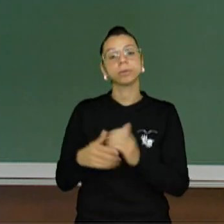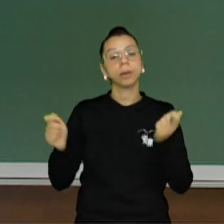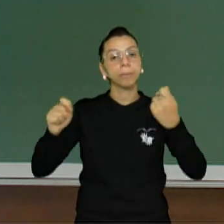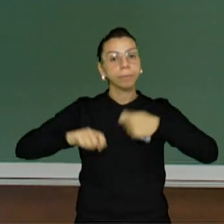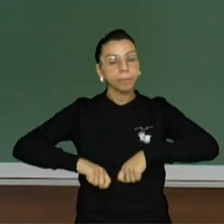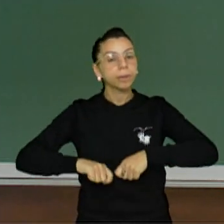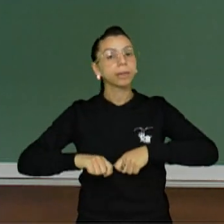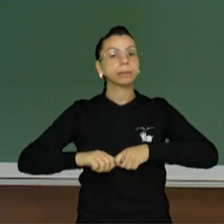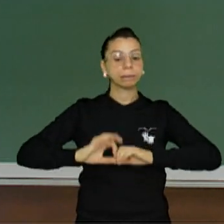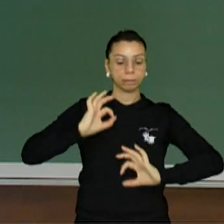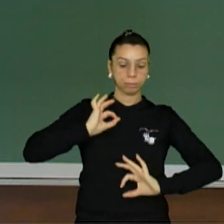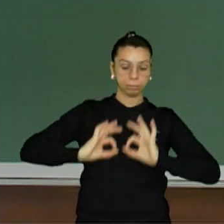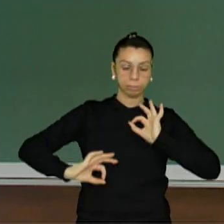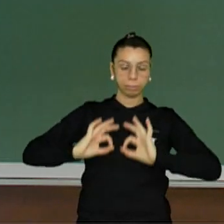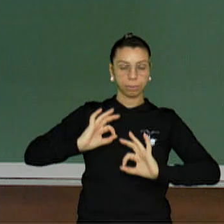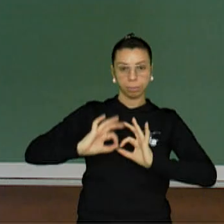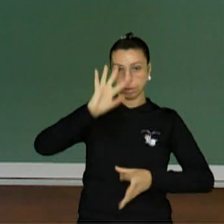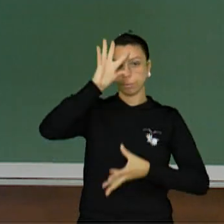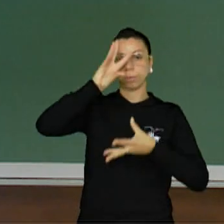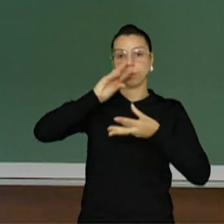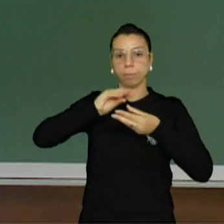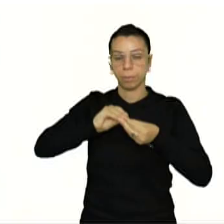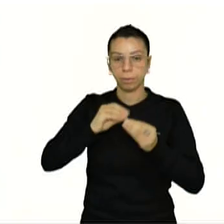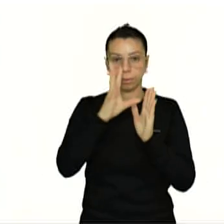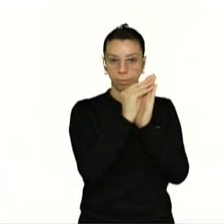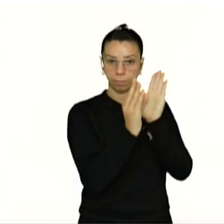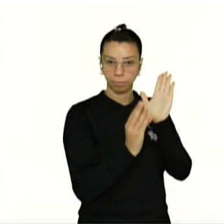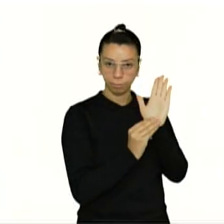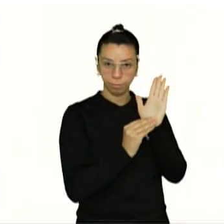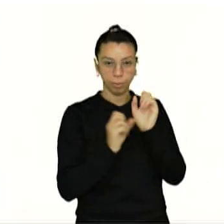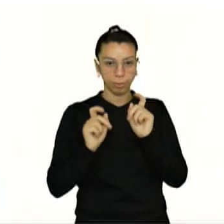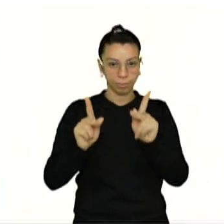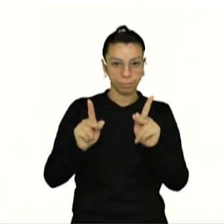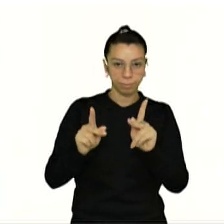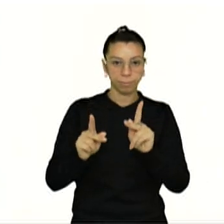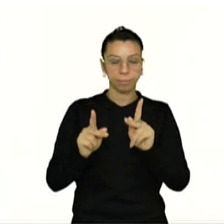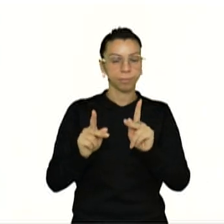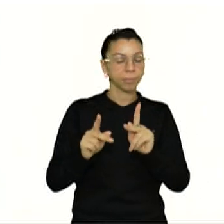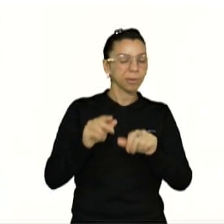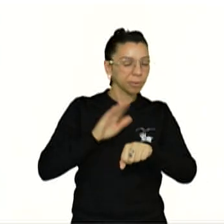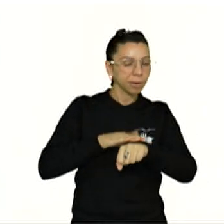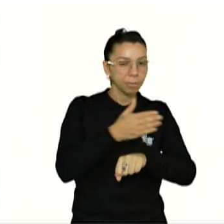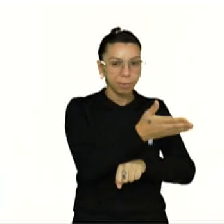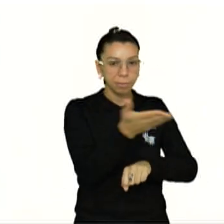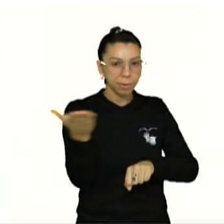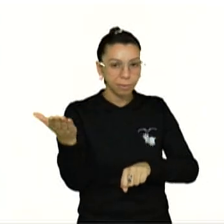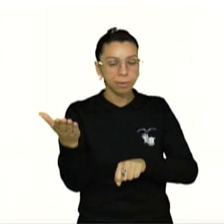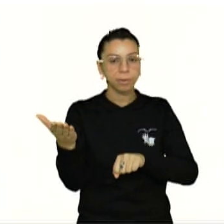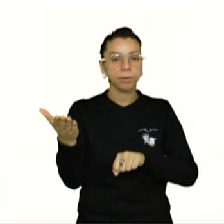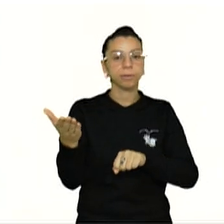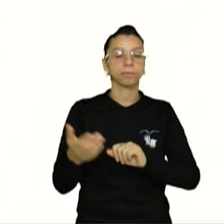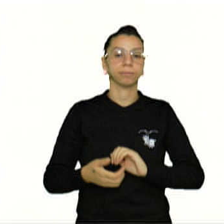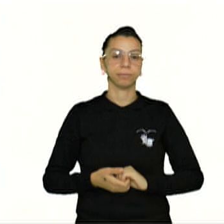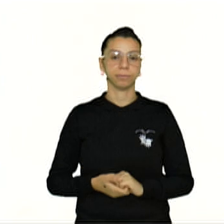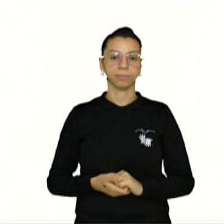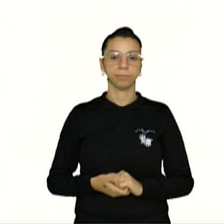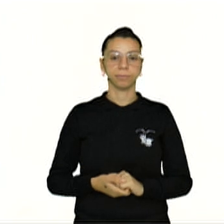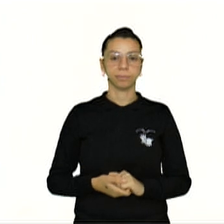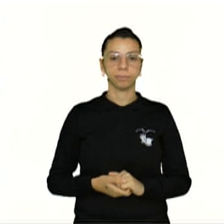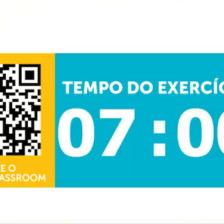se preparando para entender esses conteúdos, tá? Vai lá um tempinho para vocês, pessoal.